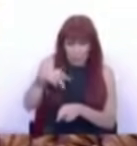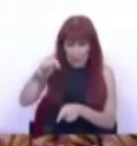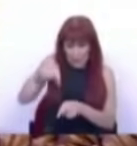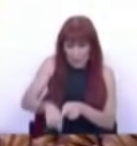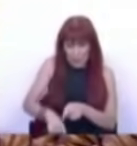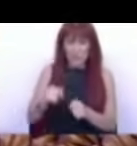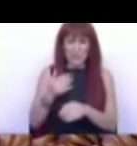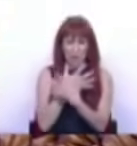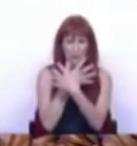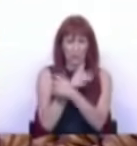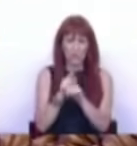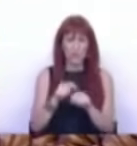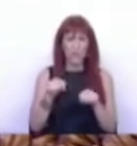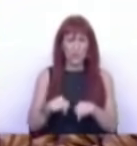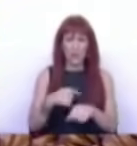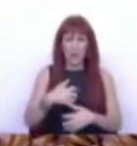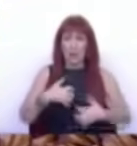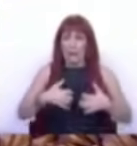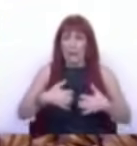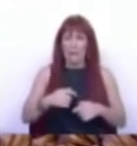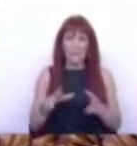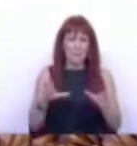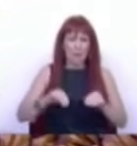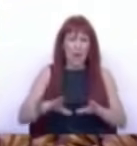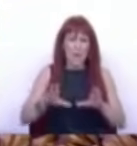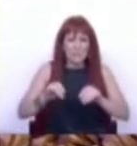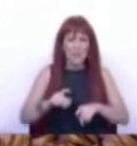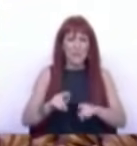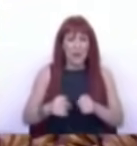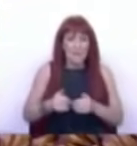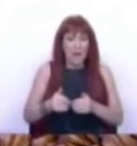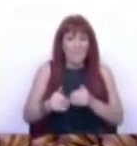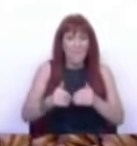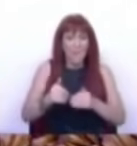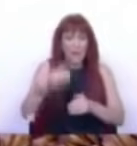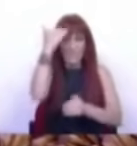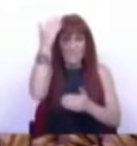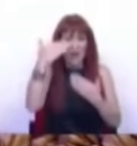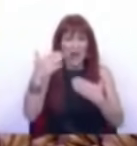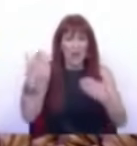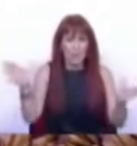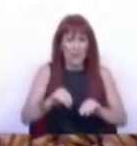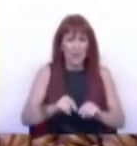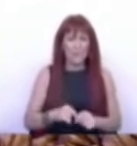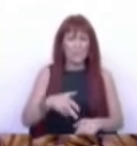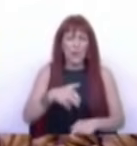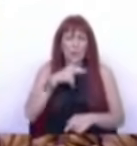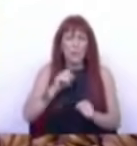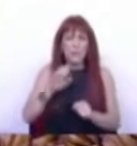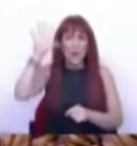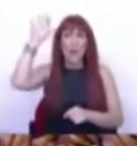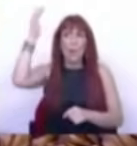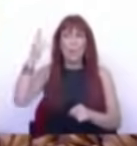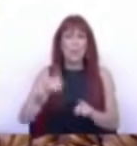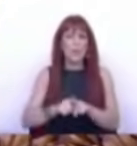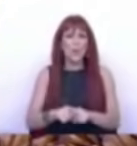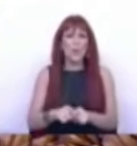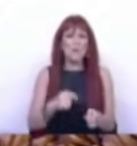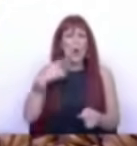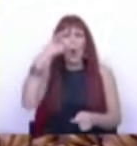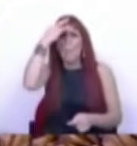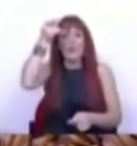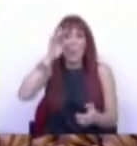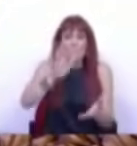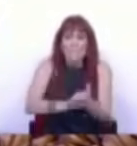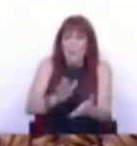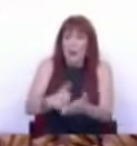os incêndios são uma... Olha os incêndios, alterações climáticas, olha aí. ...aproximar de cada verão. Antes das alterações climáticas não havia incêndios. Catástrofe climática não é uma